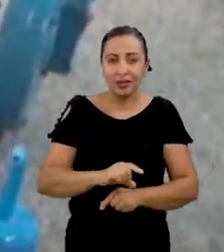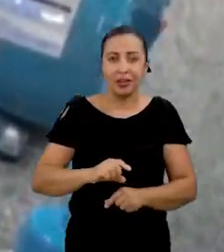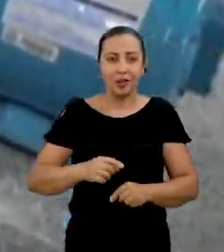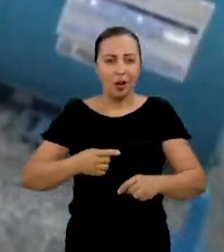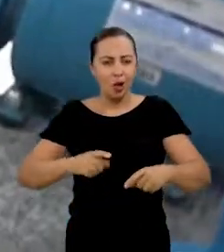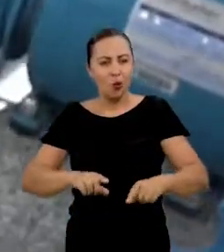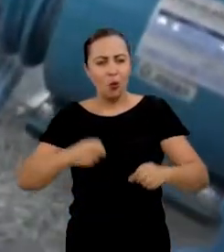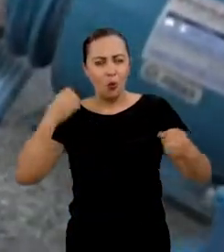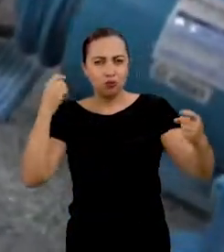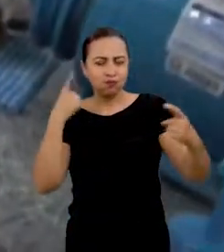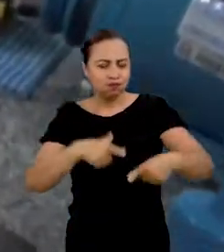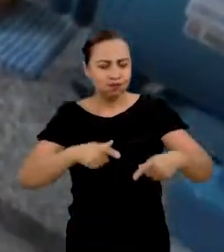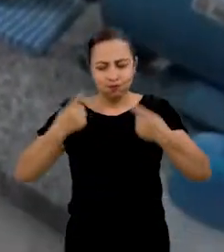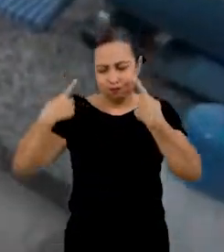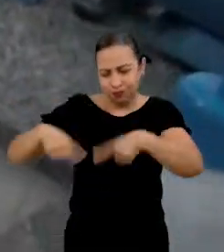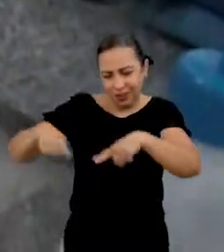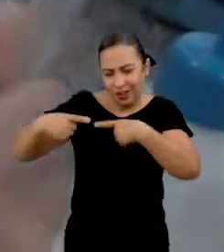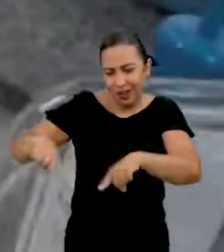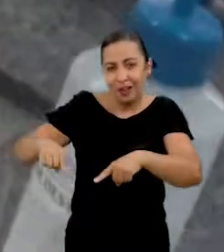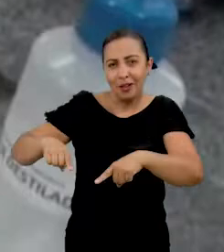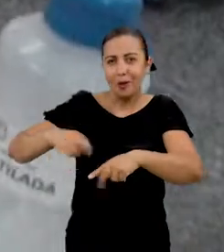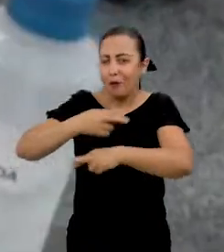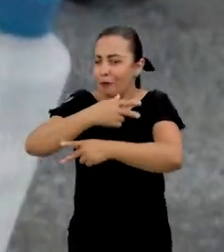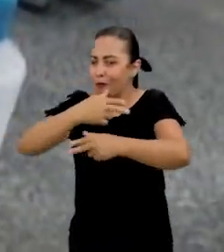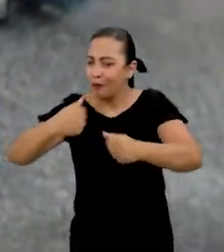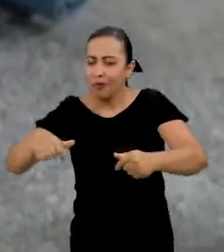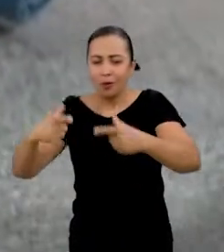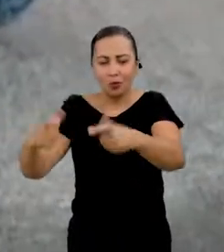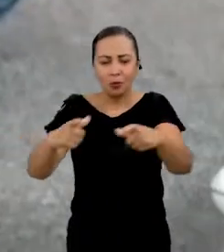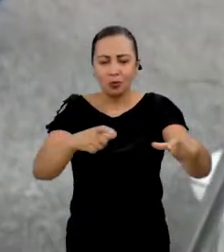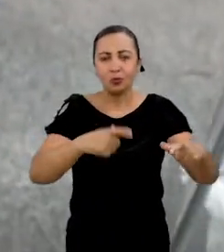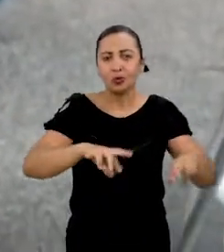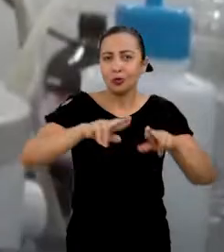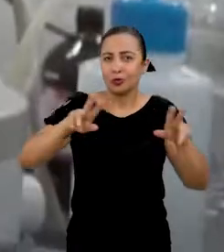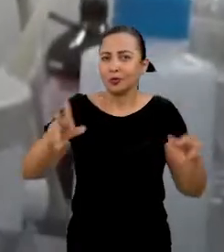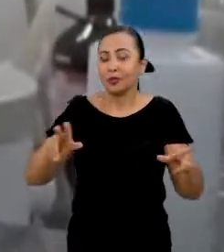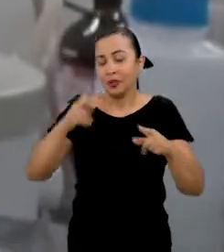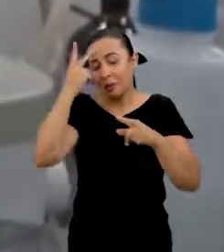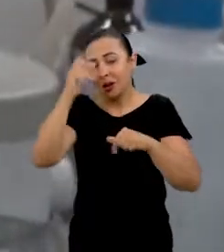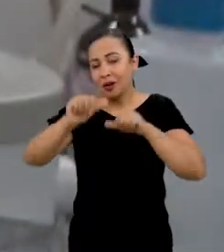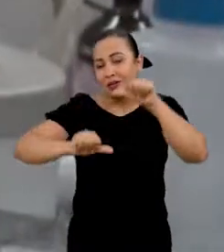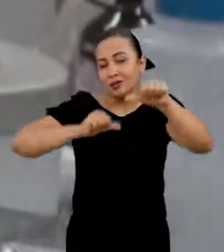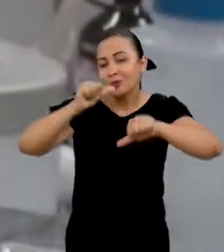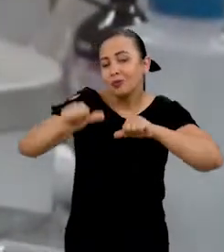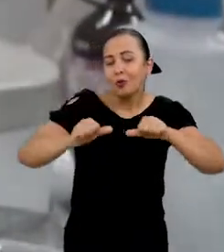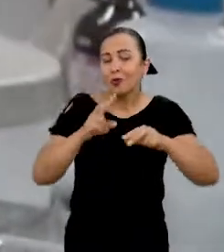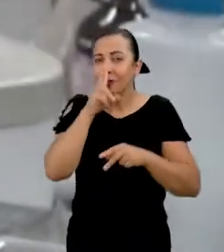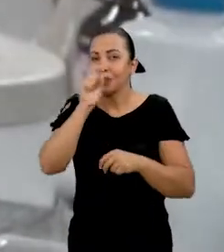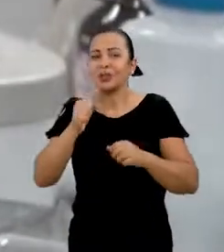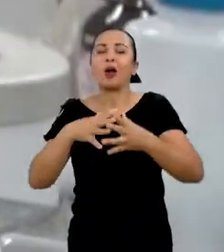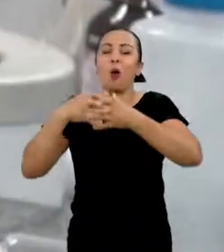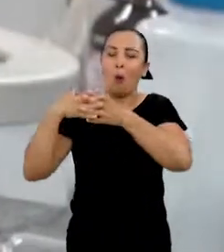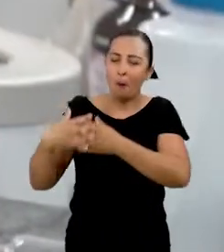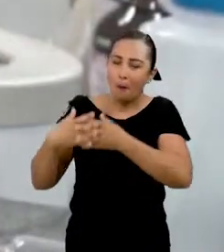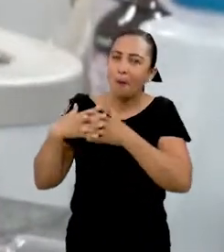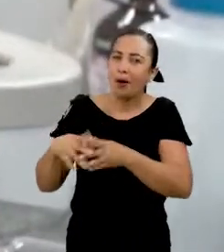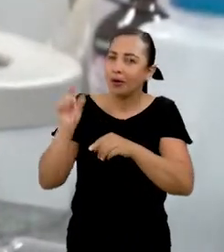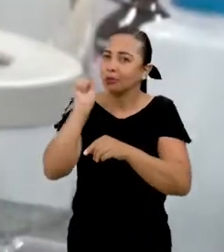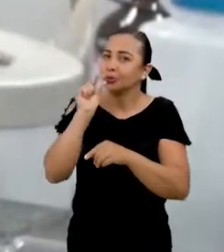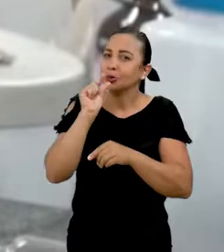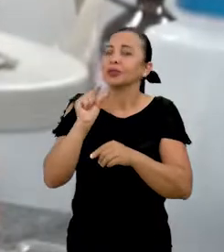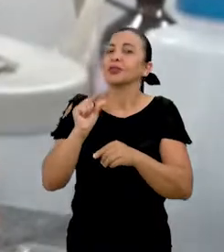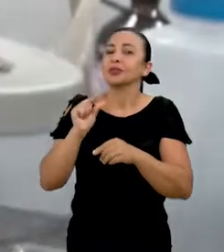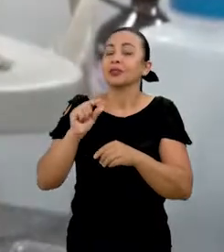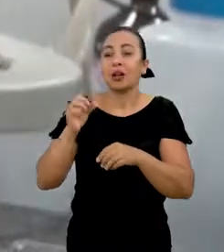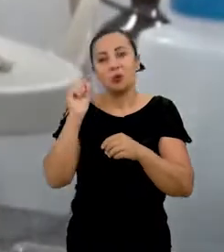por vários alvos diferentes. Então, para que ela comece a desenvolver mecanismos de resistência, é um pouco mais complicado do que quando